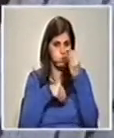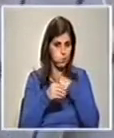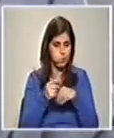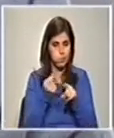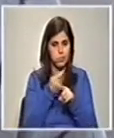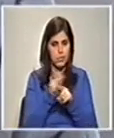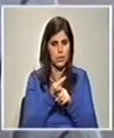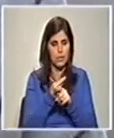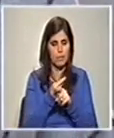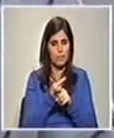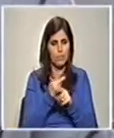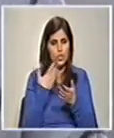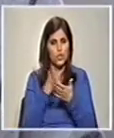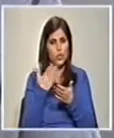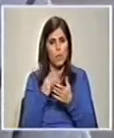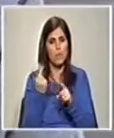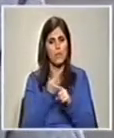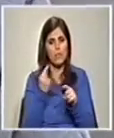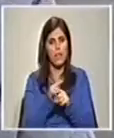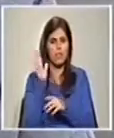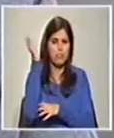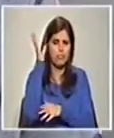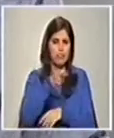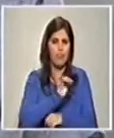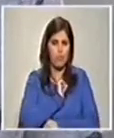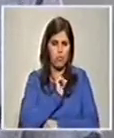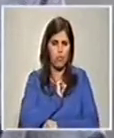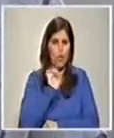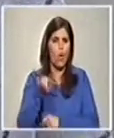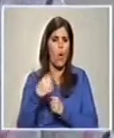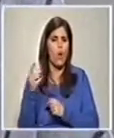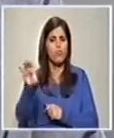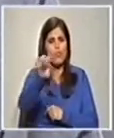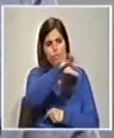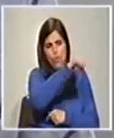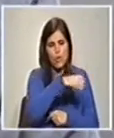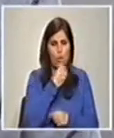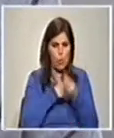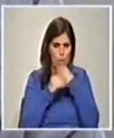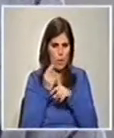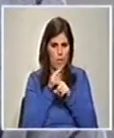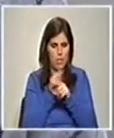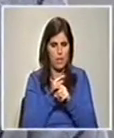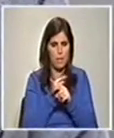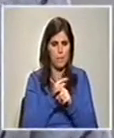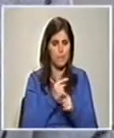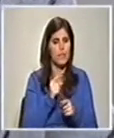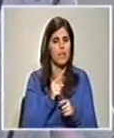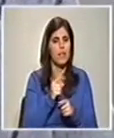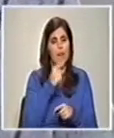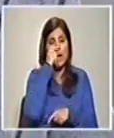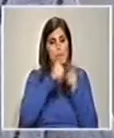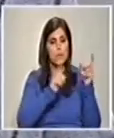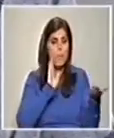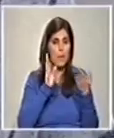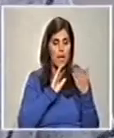quer excedentárias dos nossos eventos e seminários internos, quer de outro tipo de recolhas também a colaboradores que possam estar numa fase